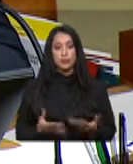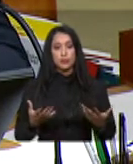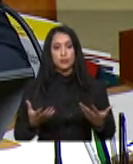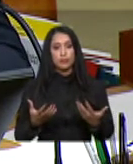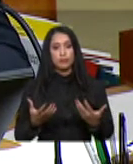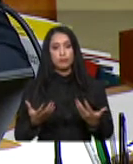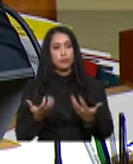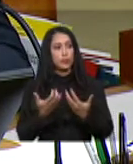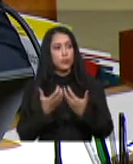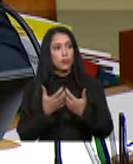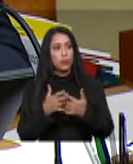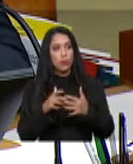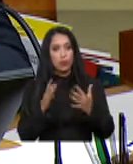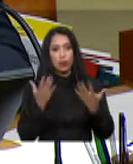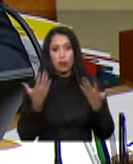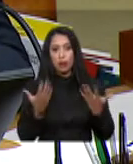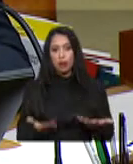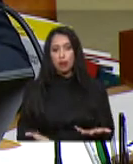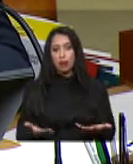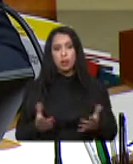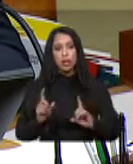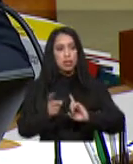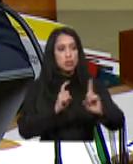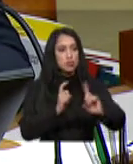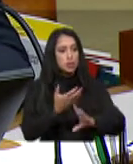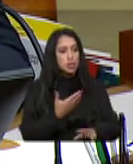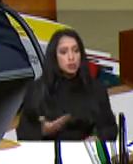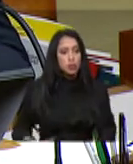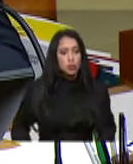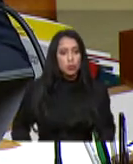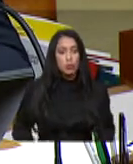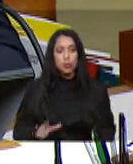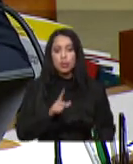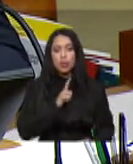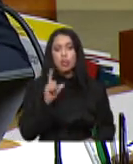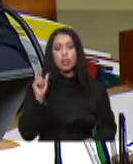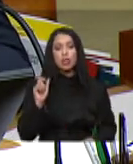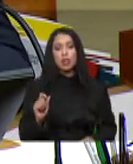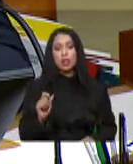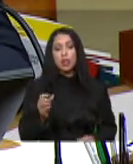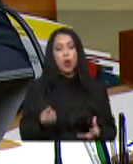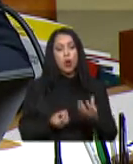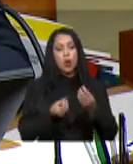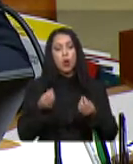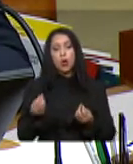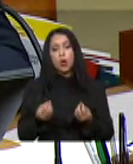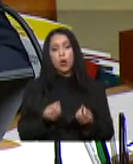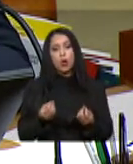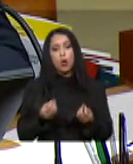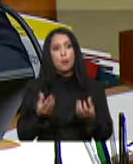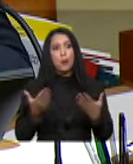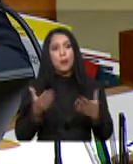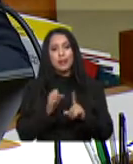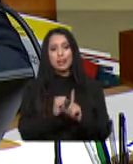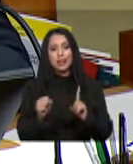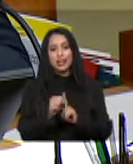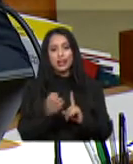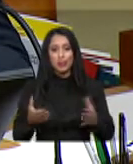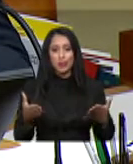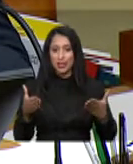logicamente, que a administração pública tem a discricionariedade para definir a melhor forma dessa participação, mas